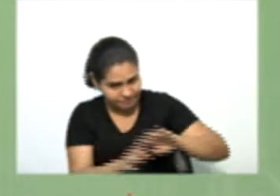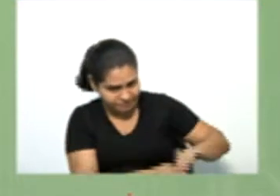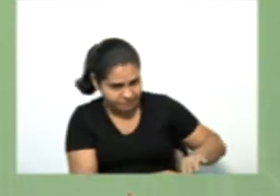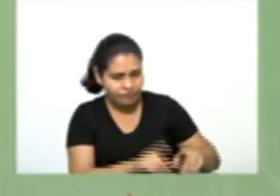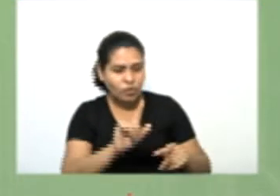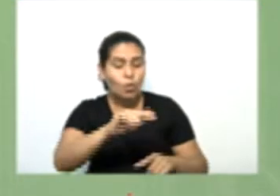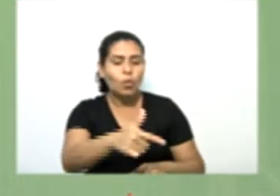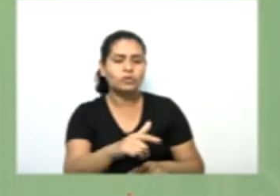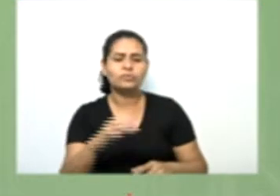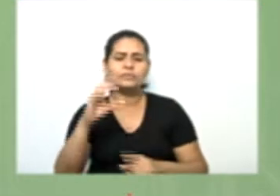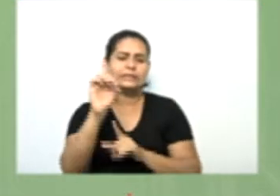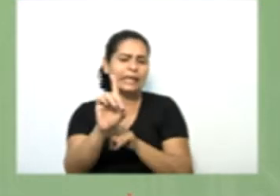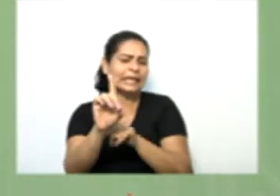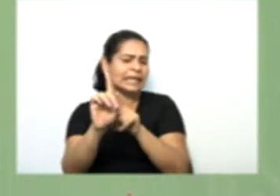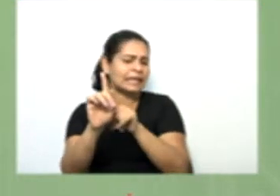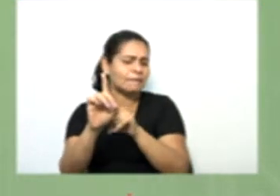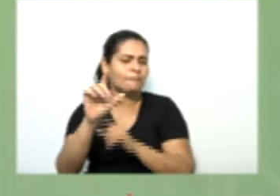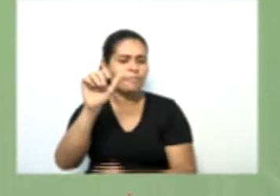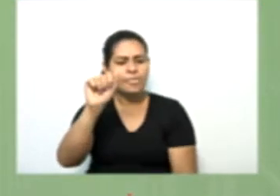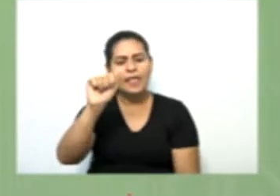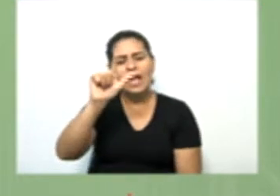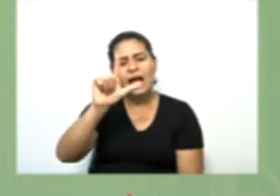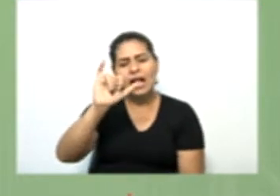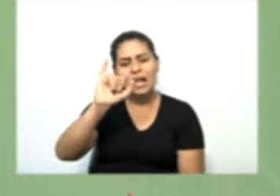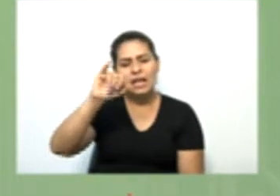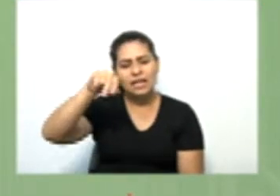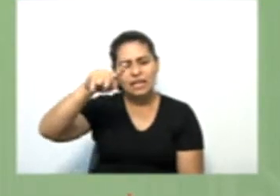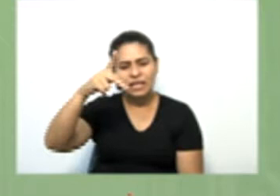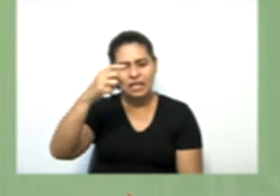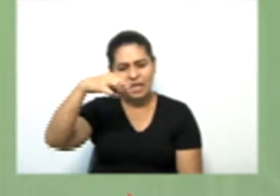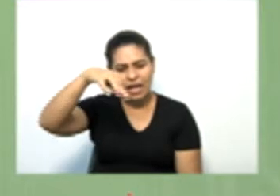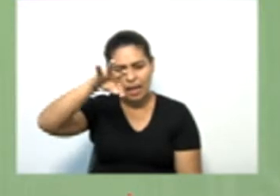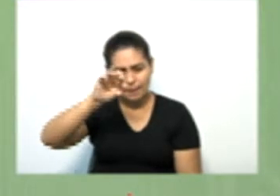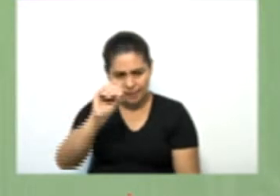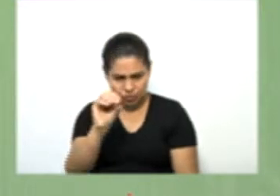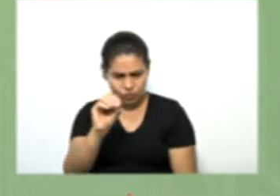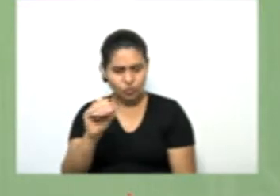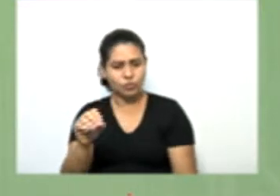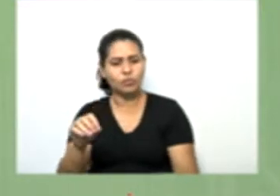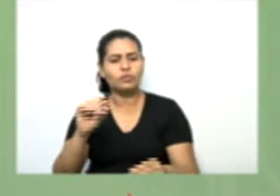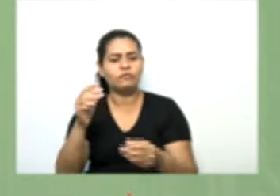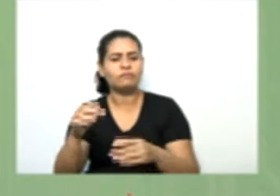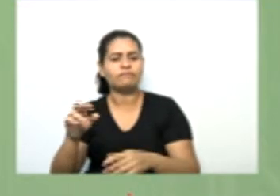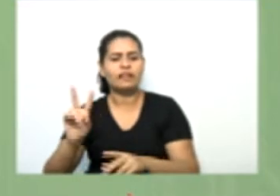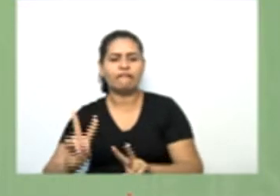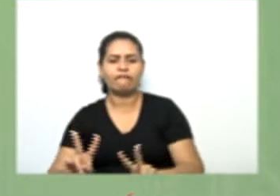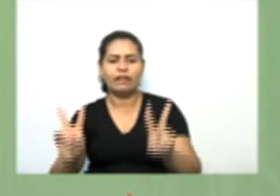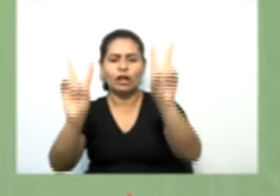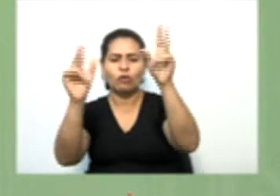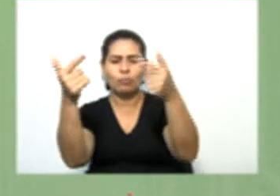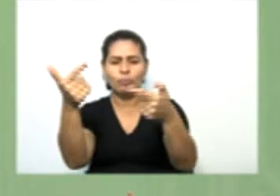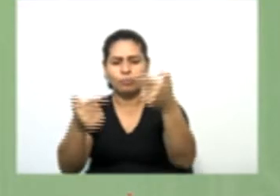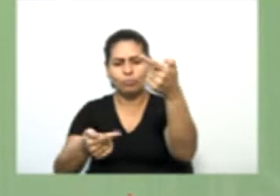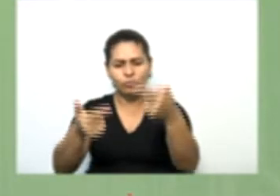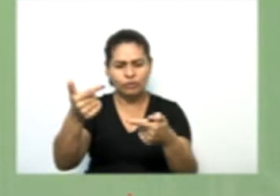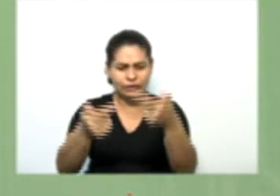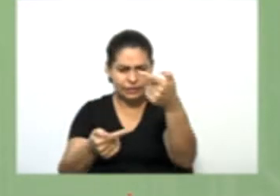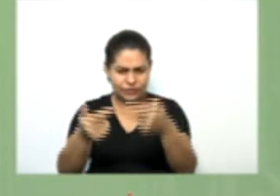Alinhamento, vamos olhar, eu quero ver se você acerta o que está errado aqui. Alinhamento, valores e